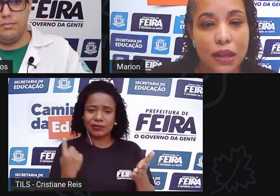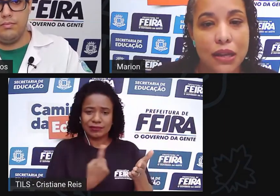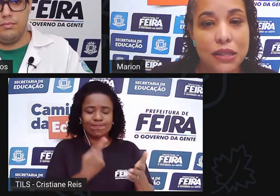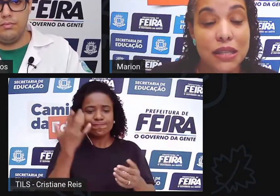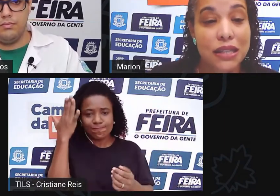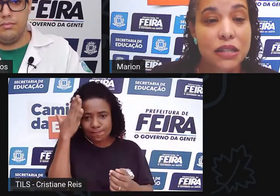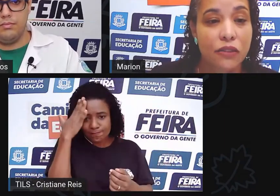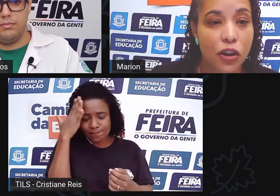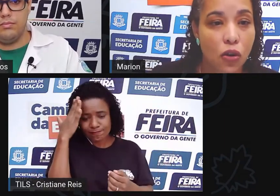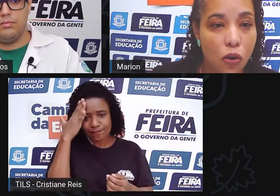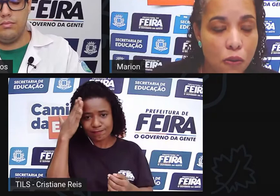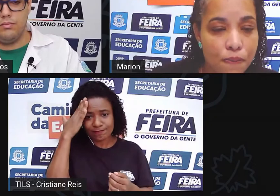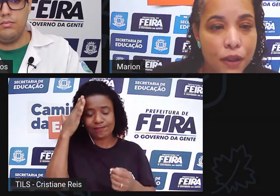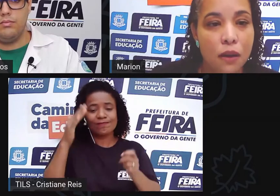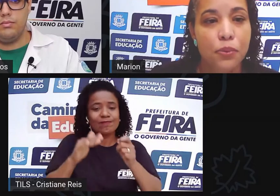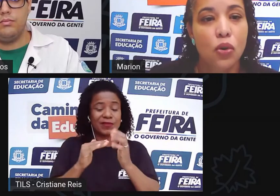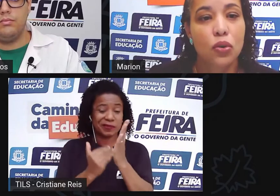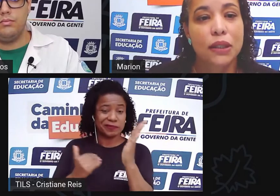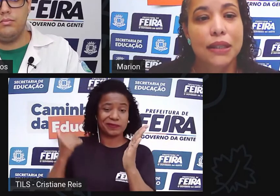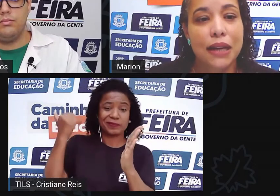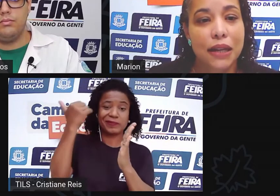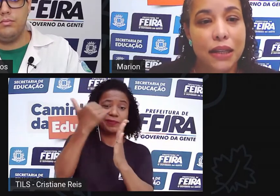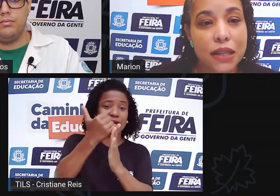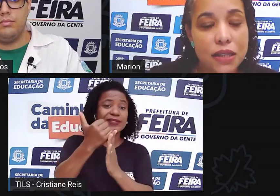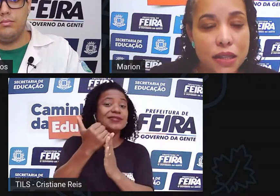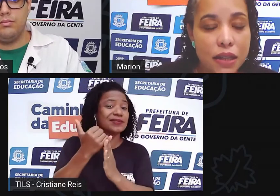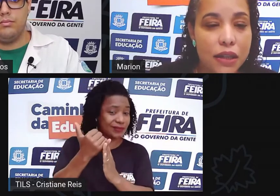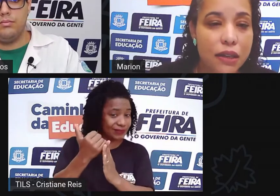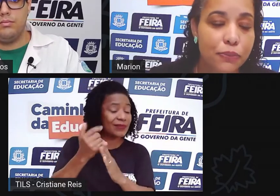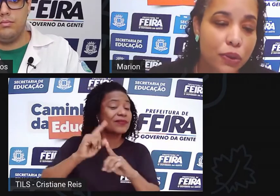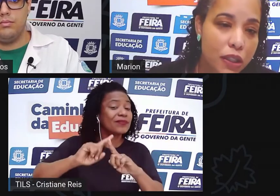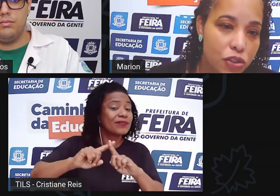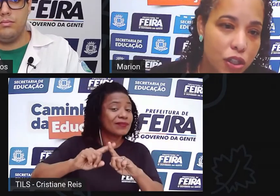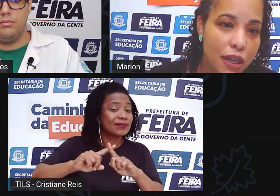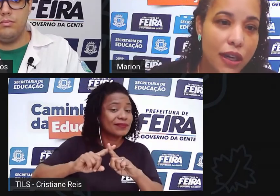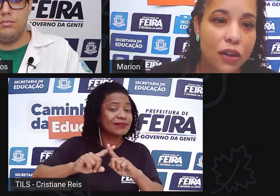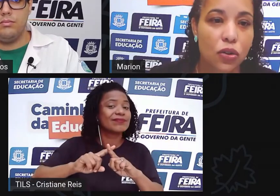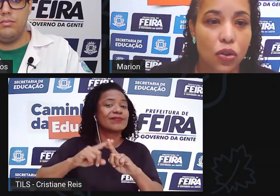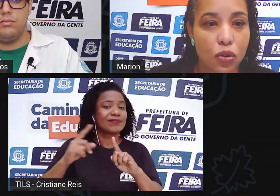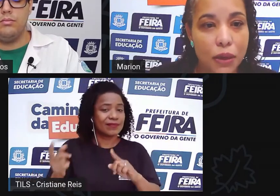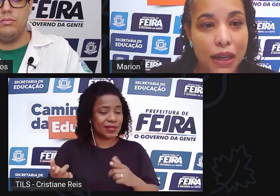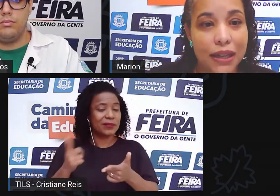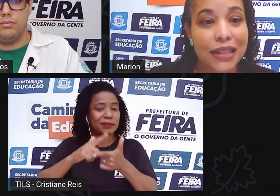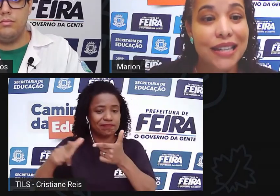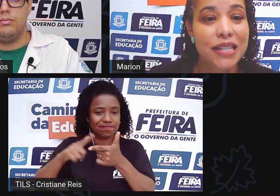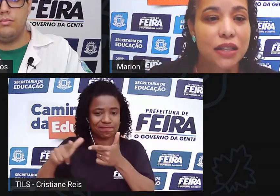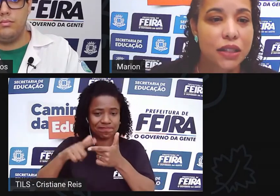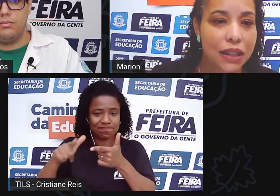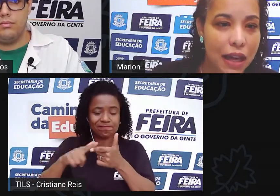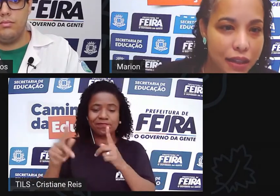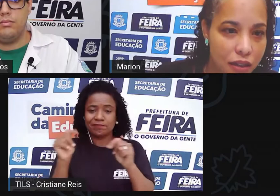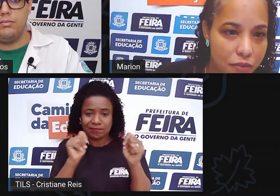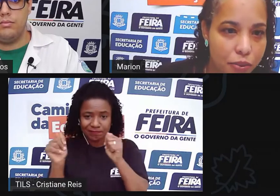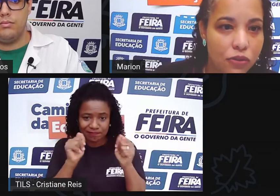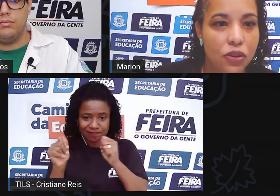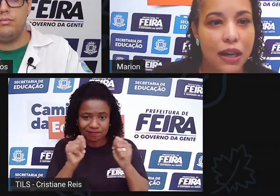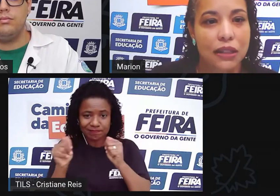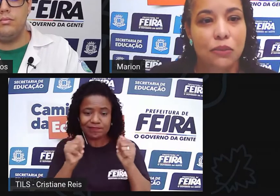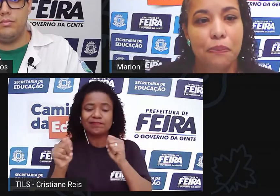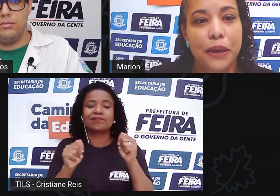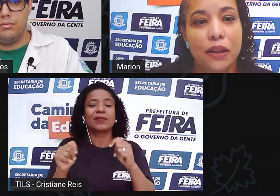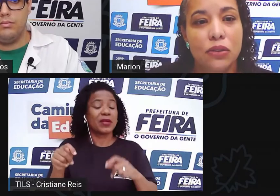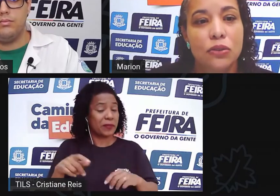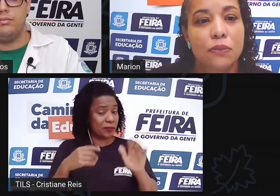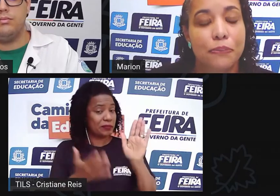situação ela se intensificou por conta da crise política, econômica e sanitária